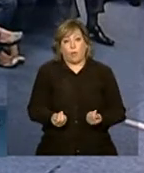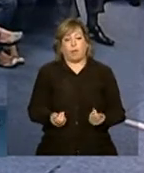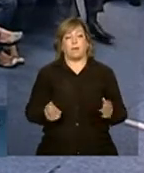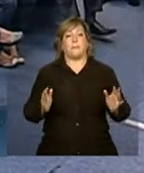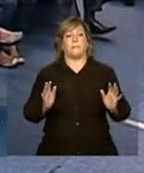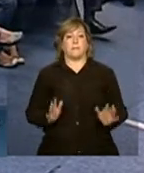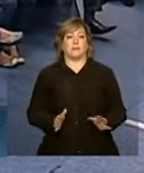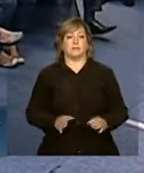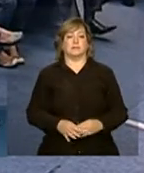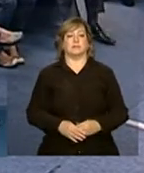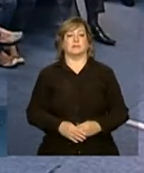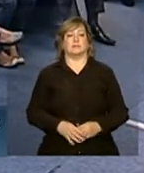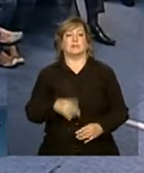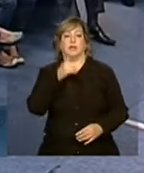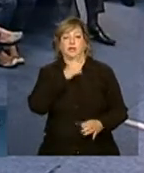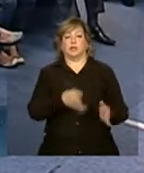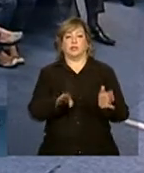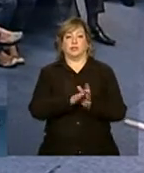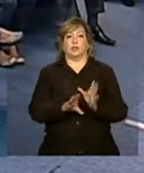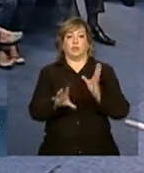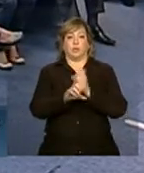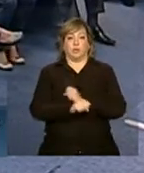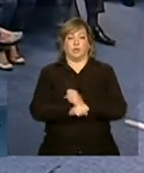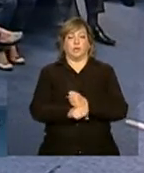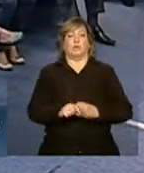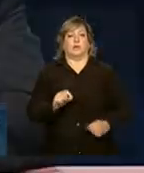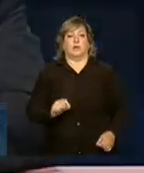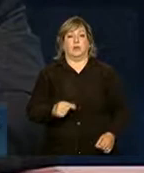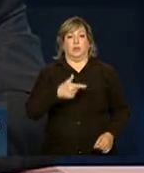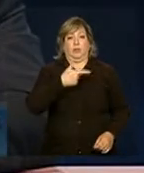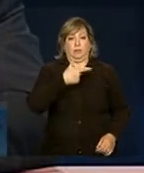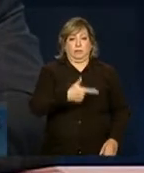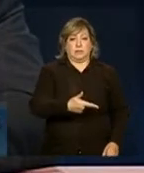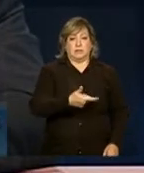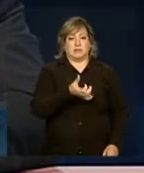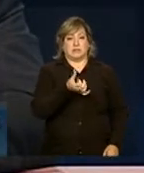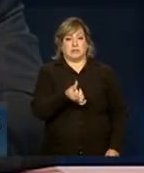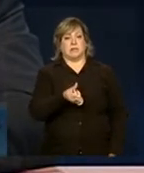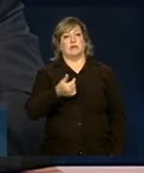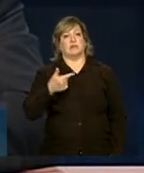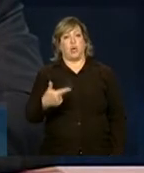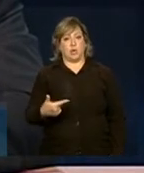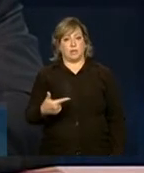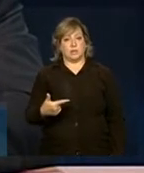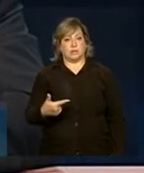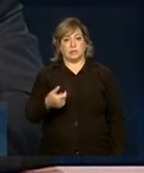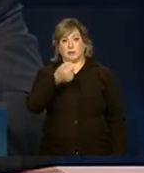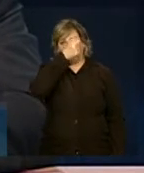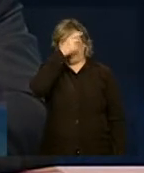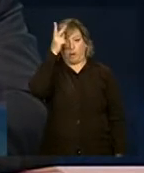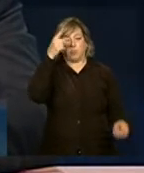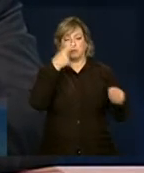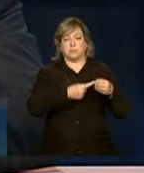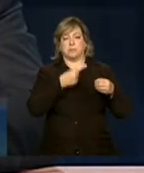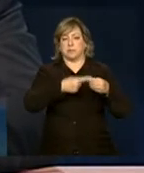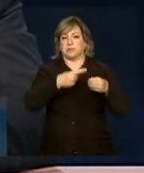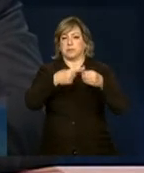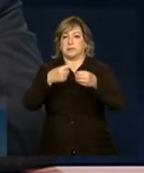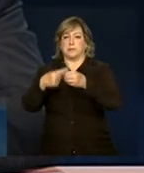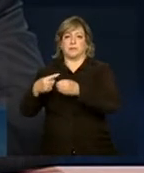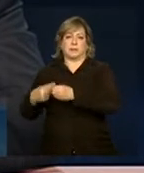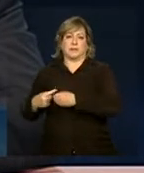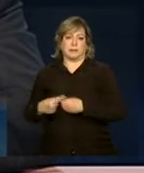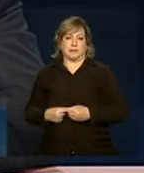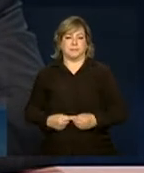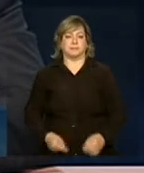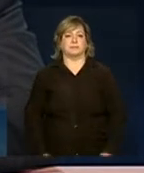E chegamos a um total de 262 municípios nós temos